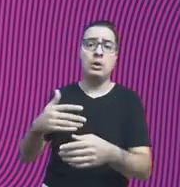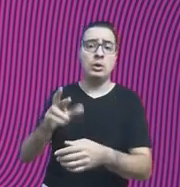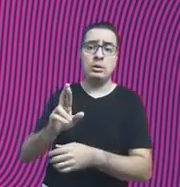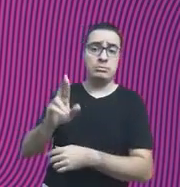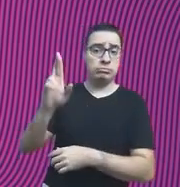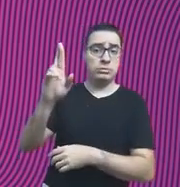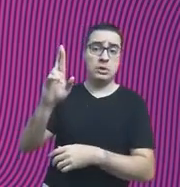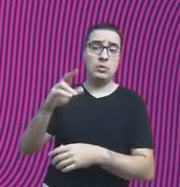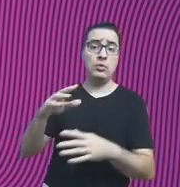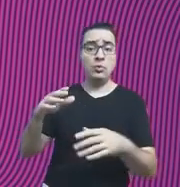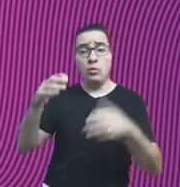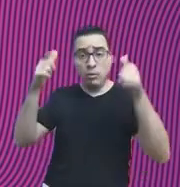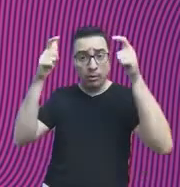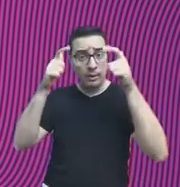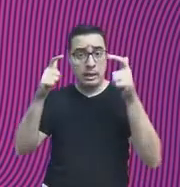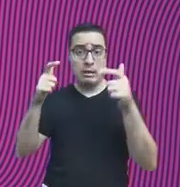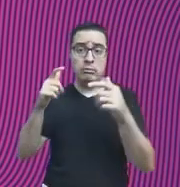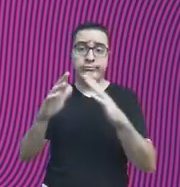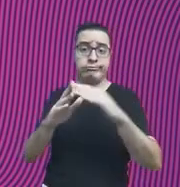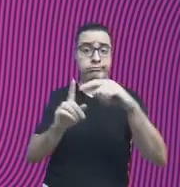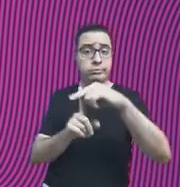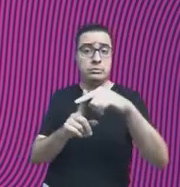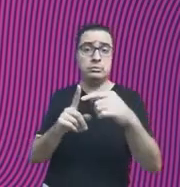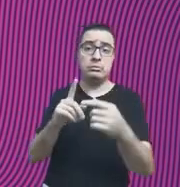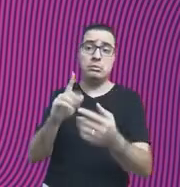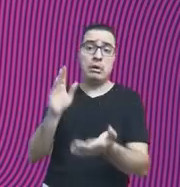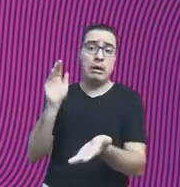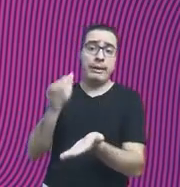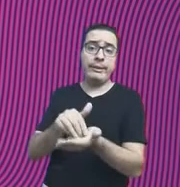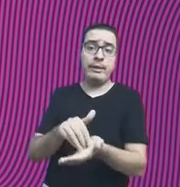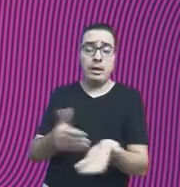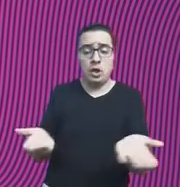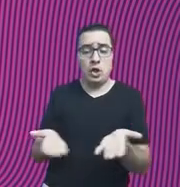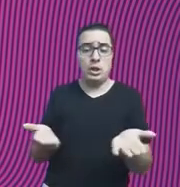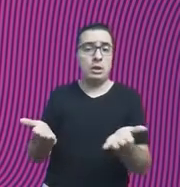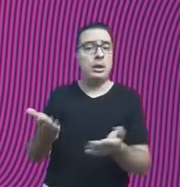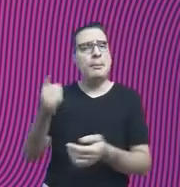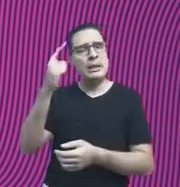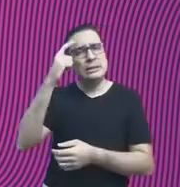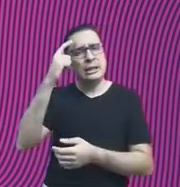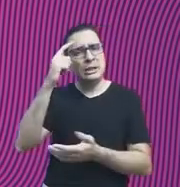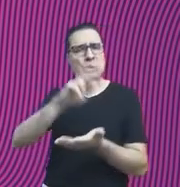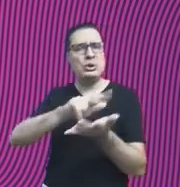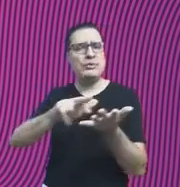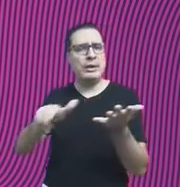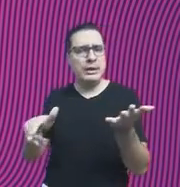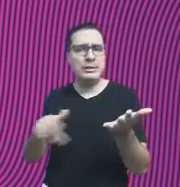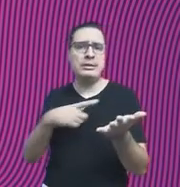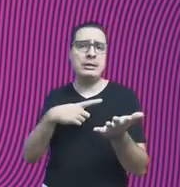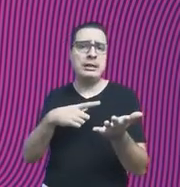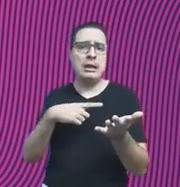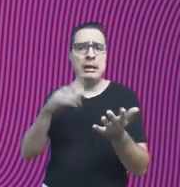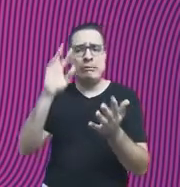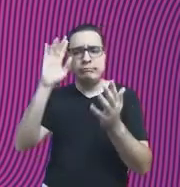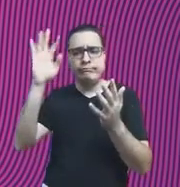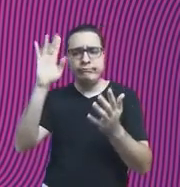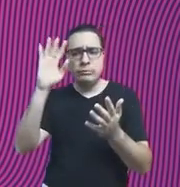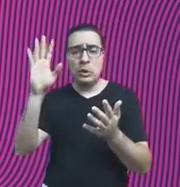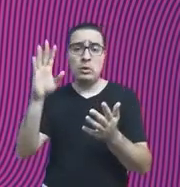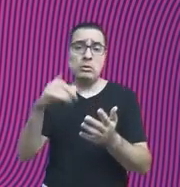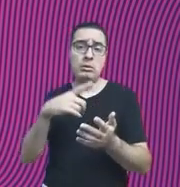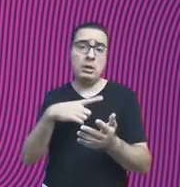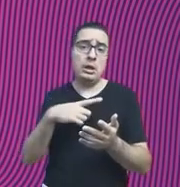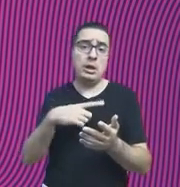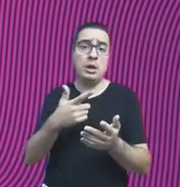a modernidade. Quando pensadores como Descartes, enfim, Newton e vários